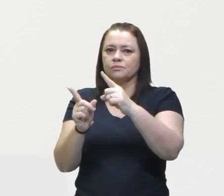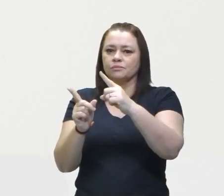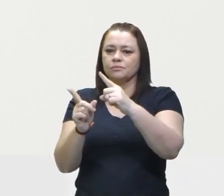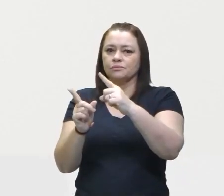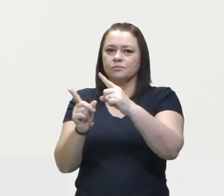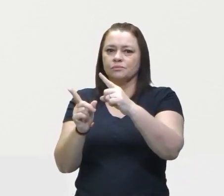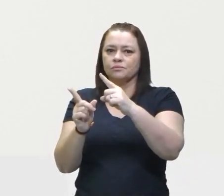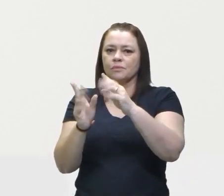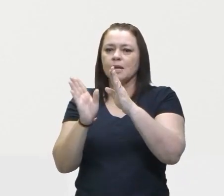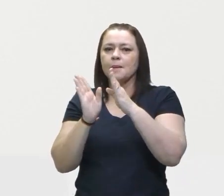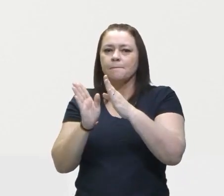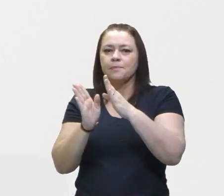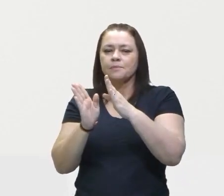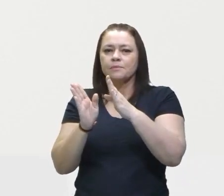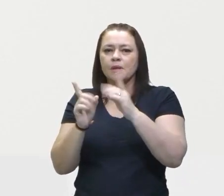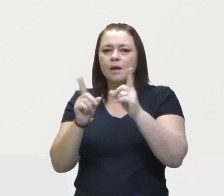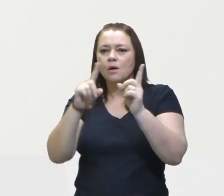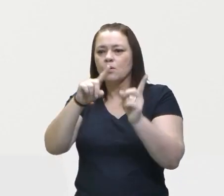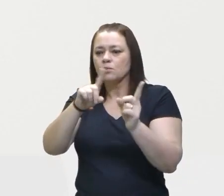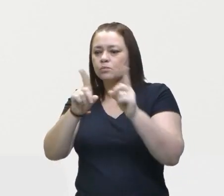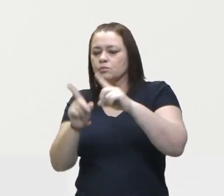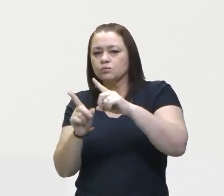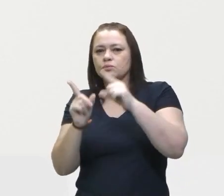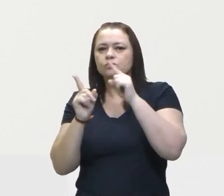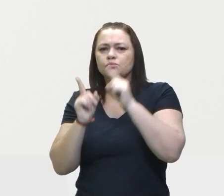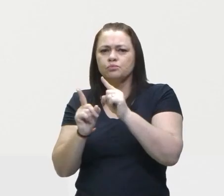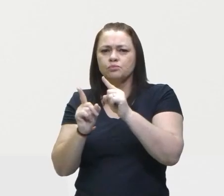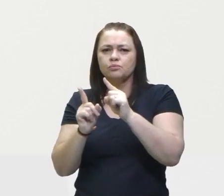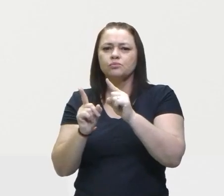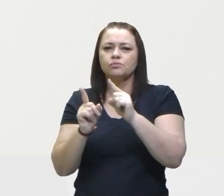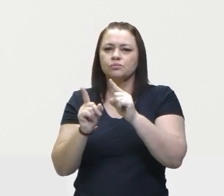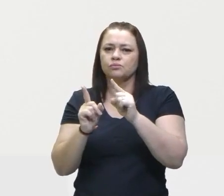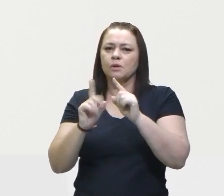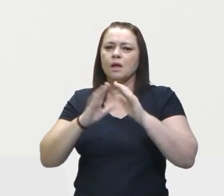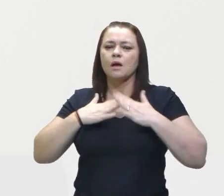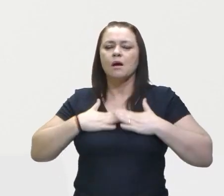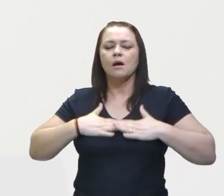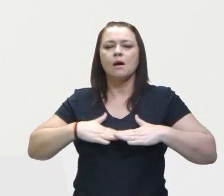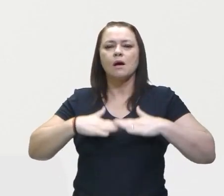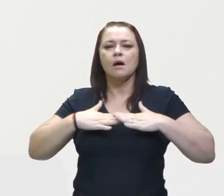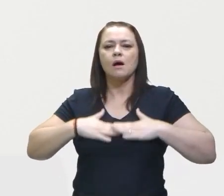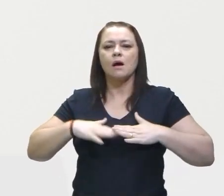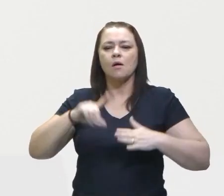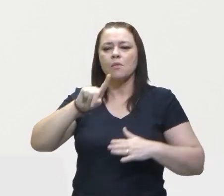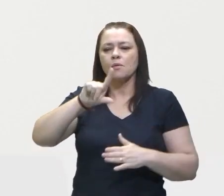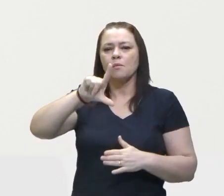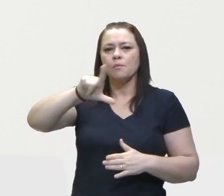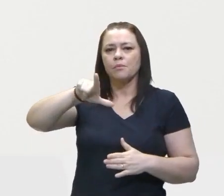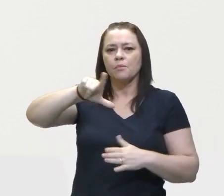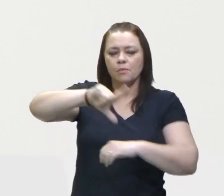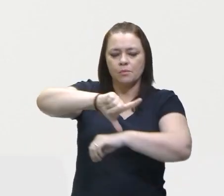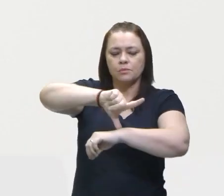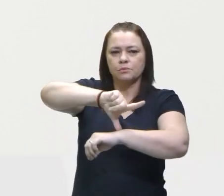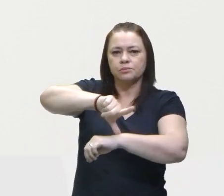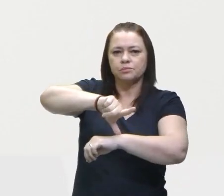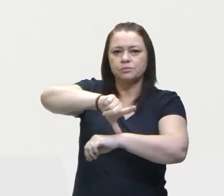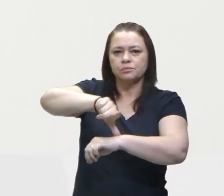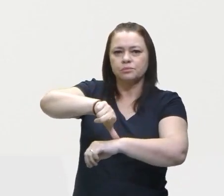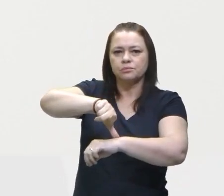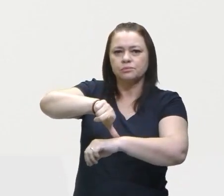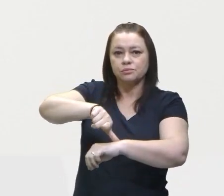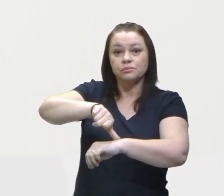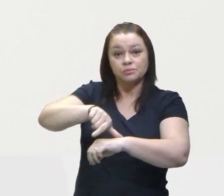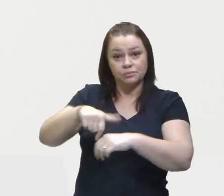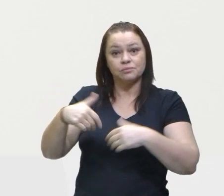a volta inteira, o ponteiro pequeno vai mudando de um número para o outro. Foi isso mesmo, que ele vai